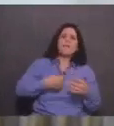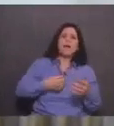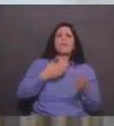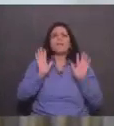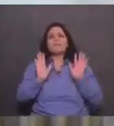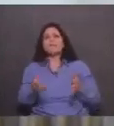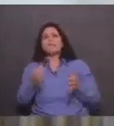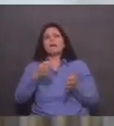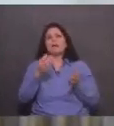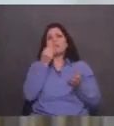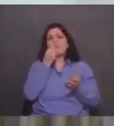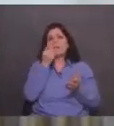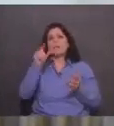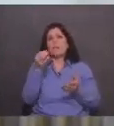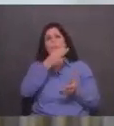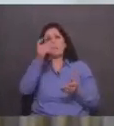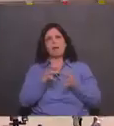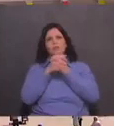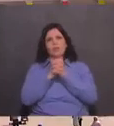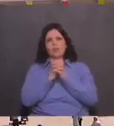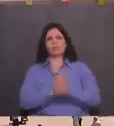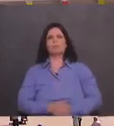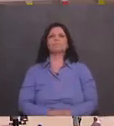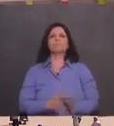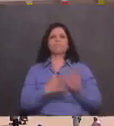pane e di pace. Oremos.